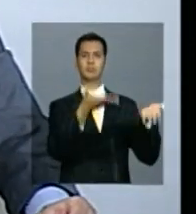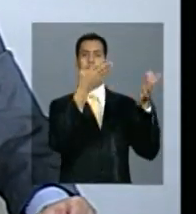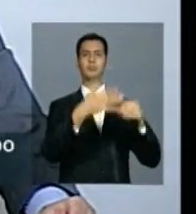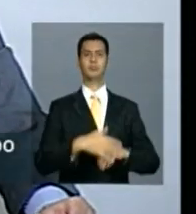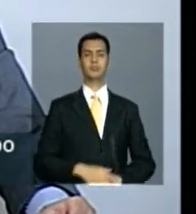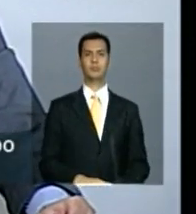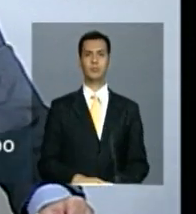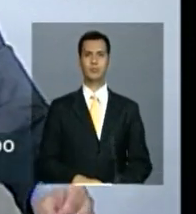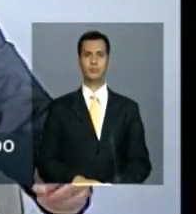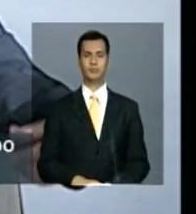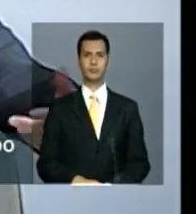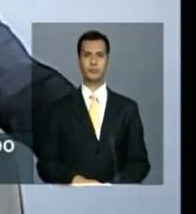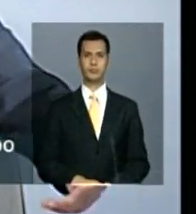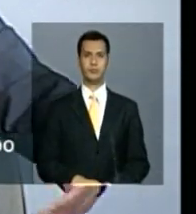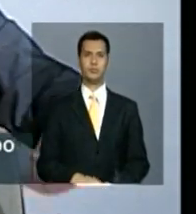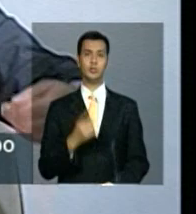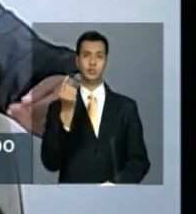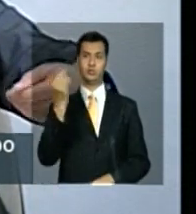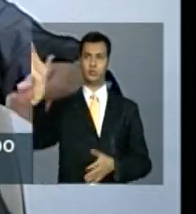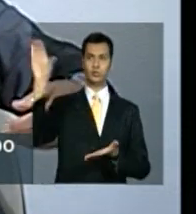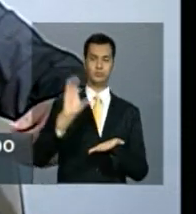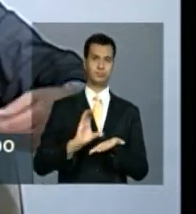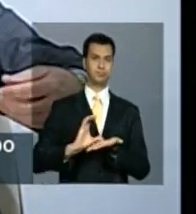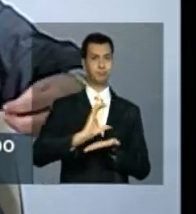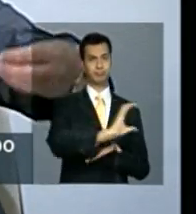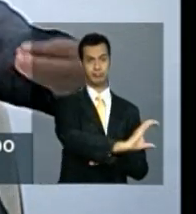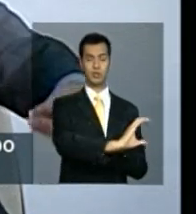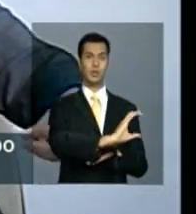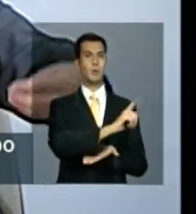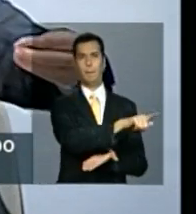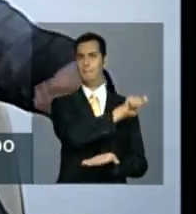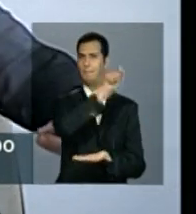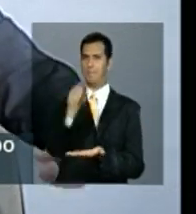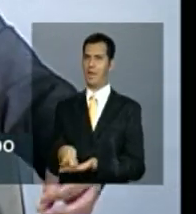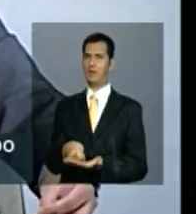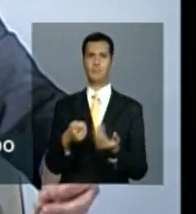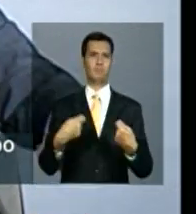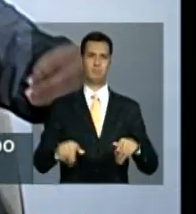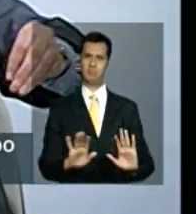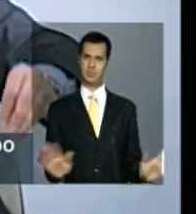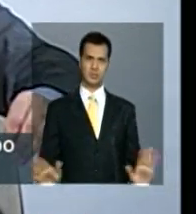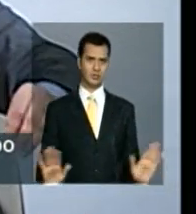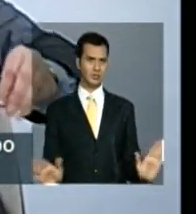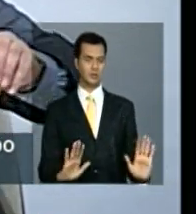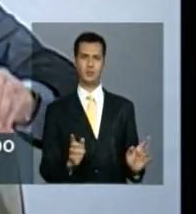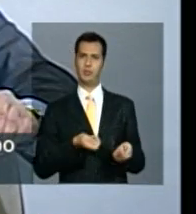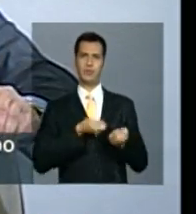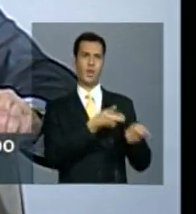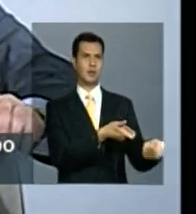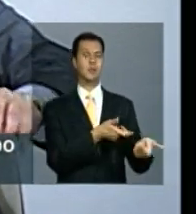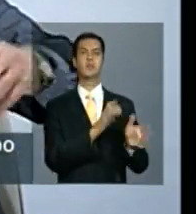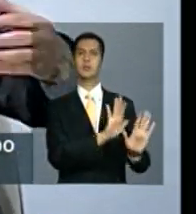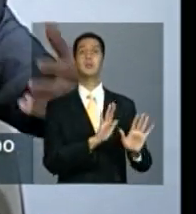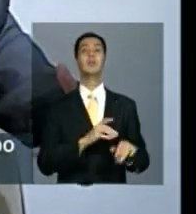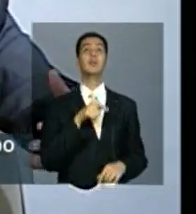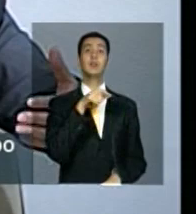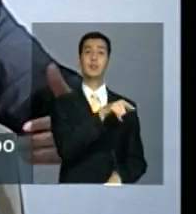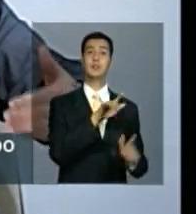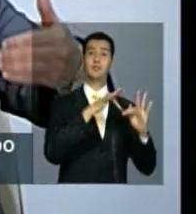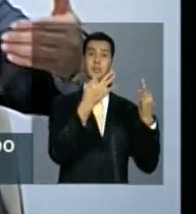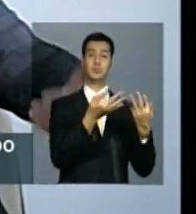um recurso não rolável E esse recurso de fomento permite que essa família adquira os